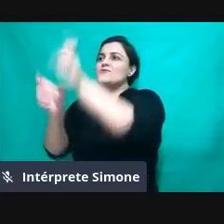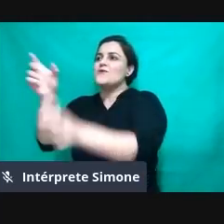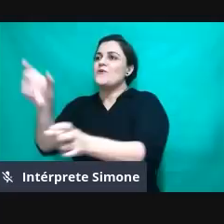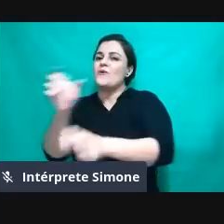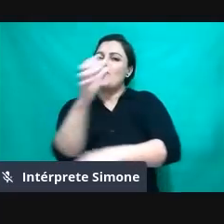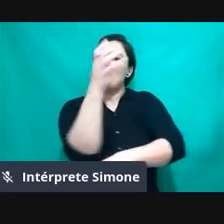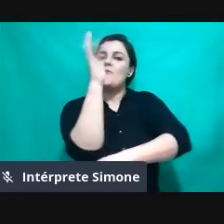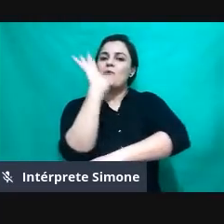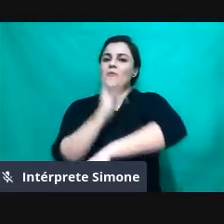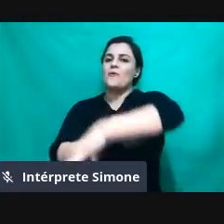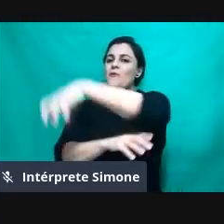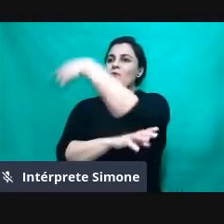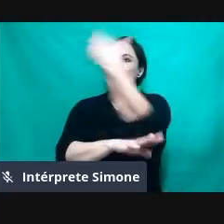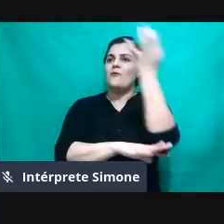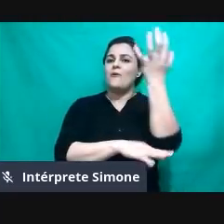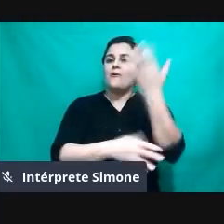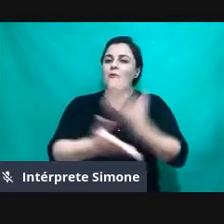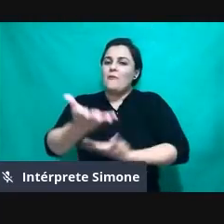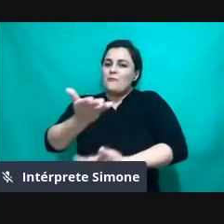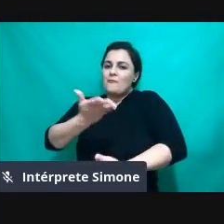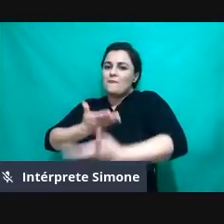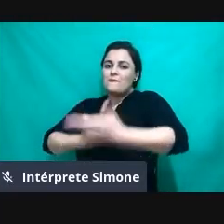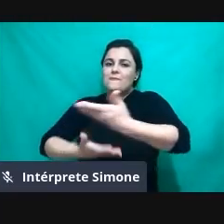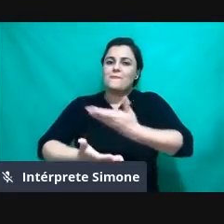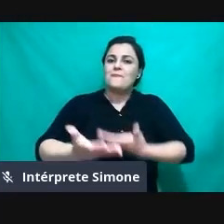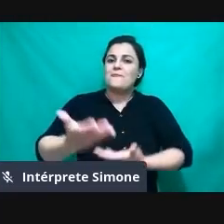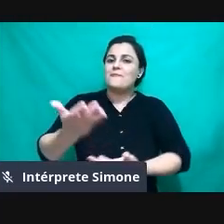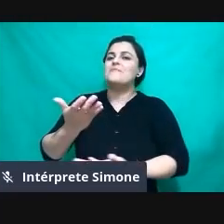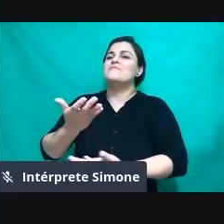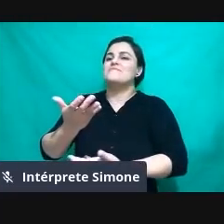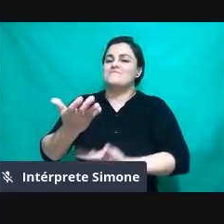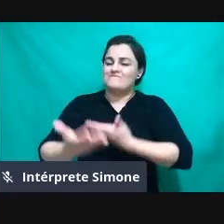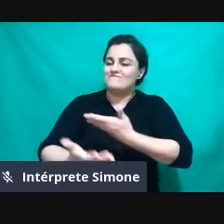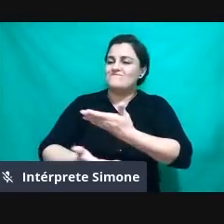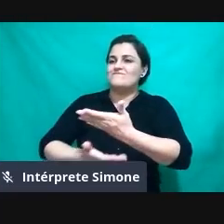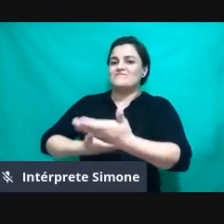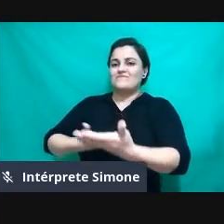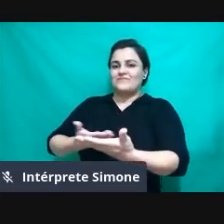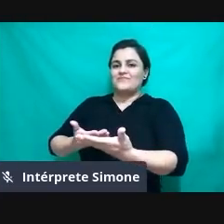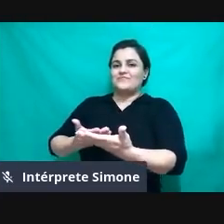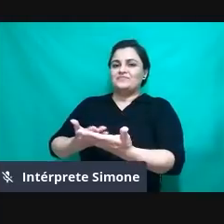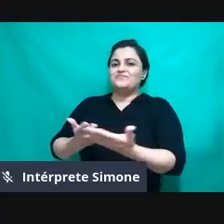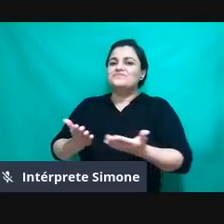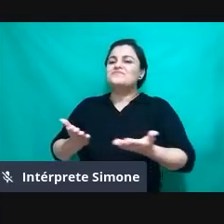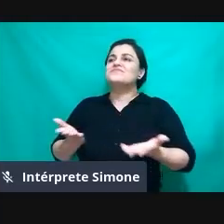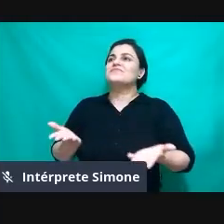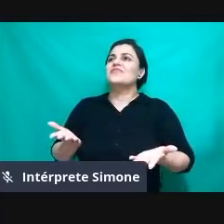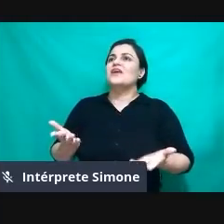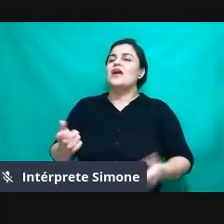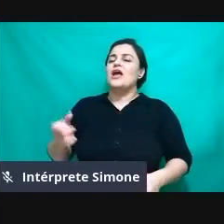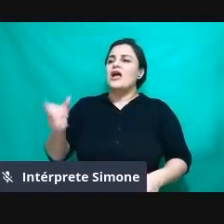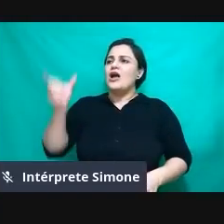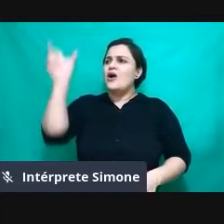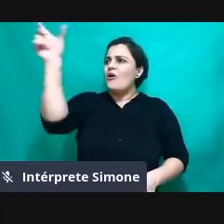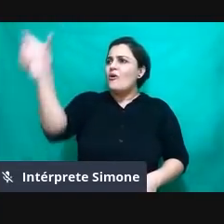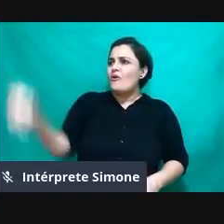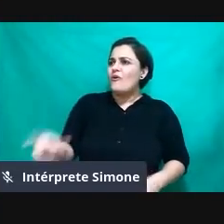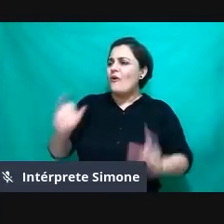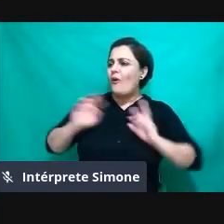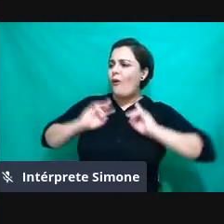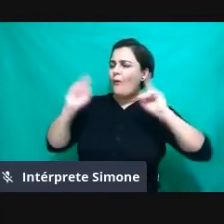ser humano, será que o ser humano hoje, conversando com meus alunos, respeita o momento da